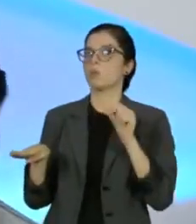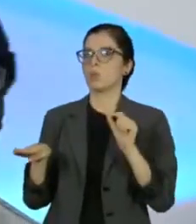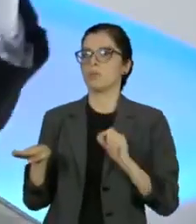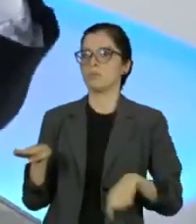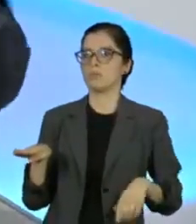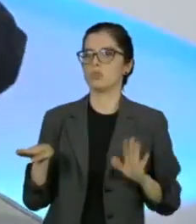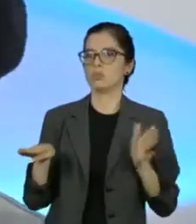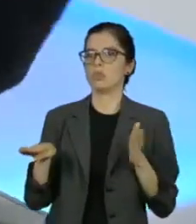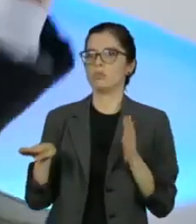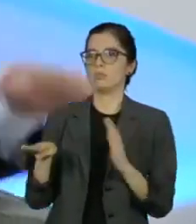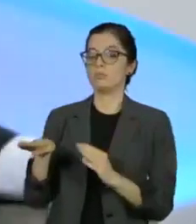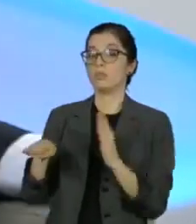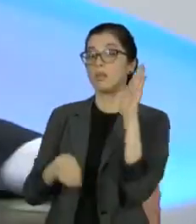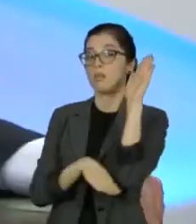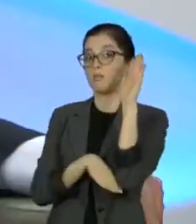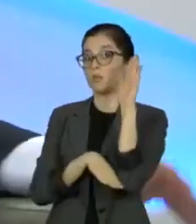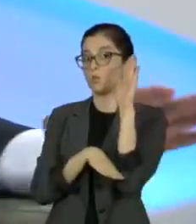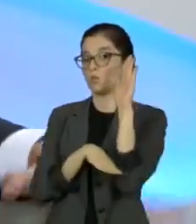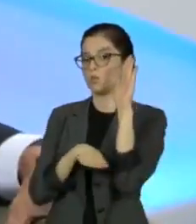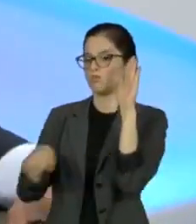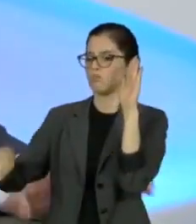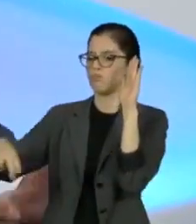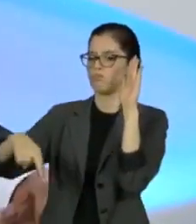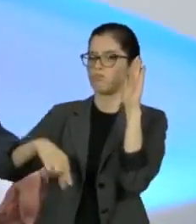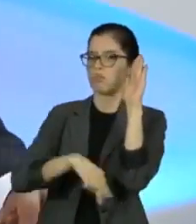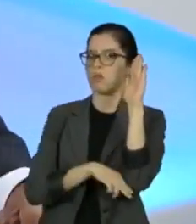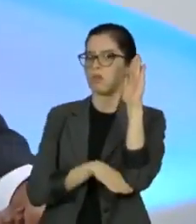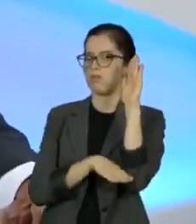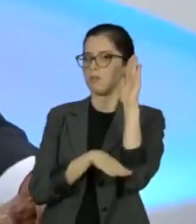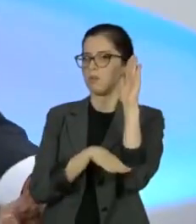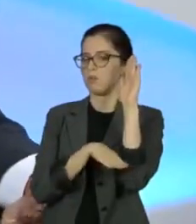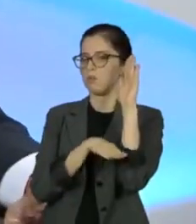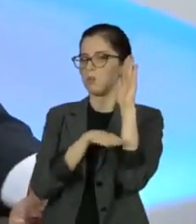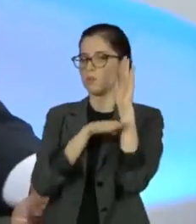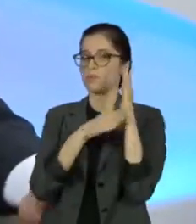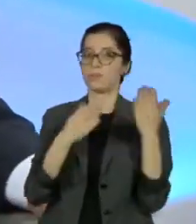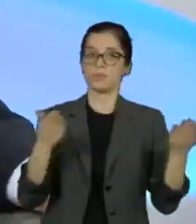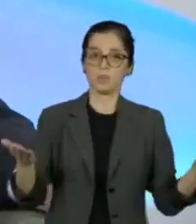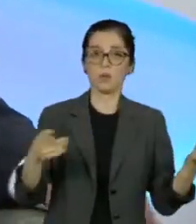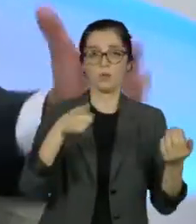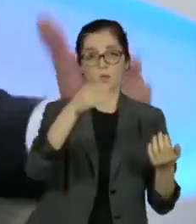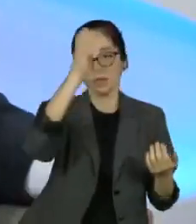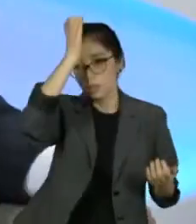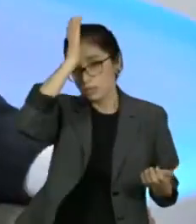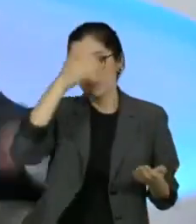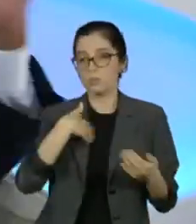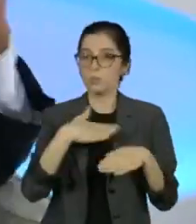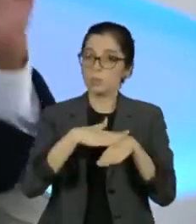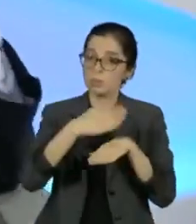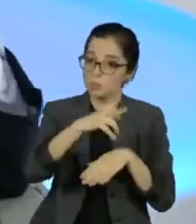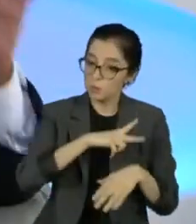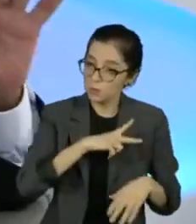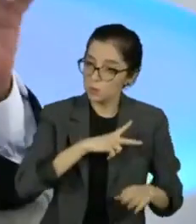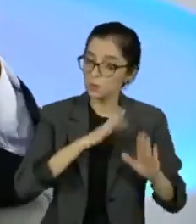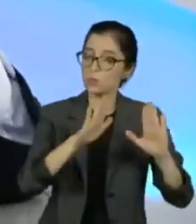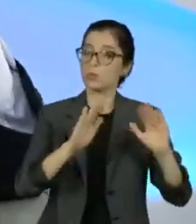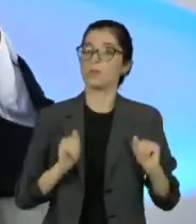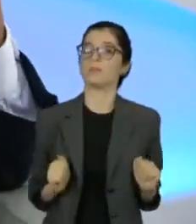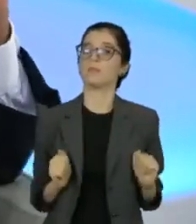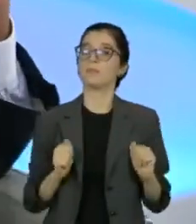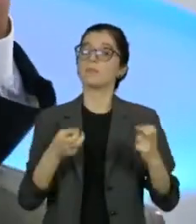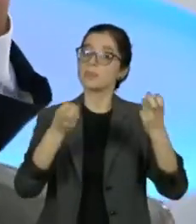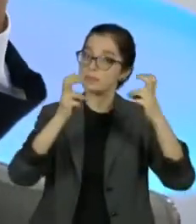eu quero saber chegando quanto ao meio daquela Olha é dia de prefeitura de seguinte eu precisava falar com você hoje na escola agora tá aí sentamos porque você vê a